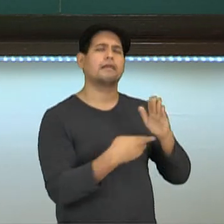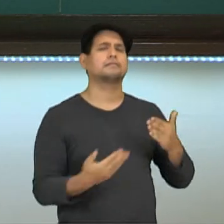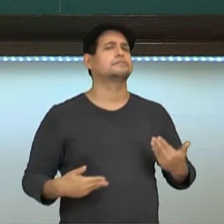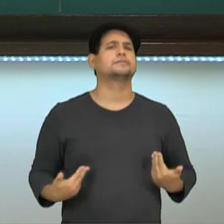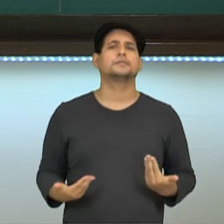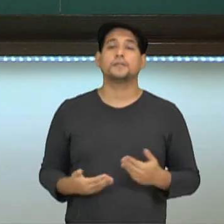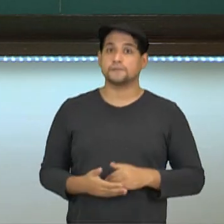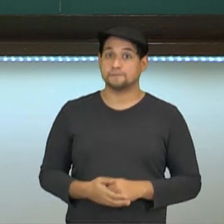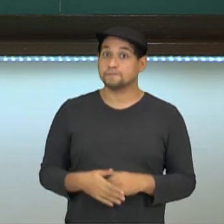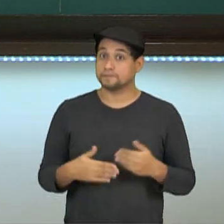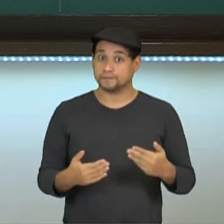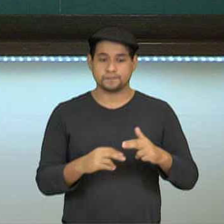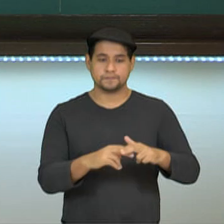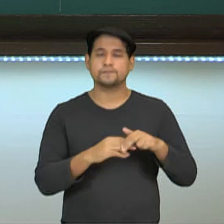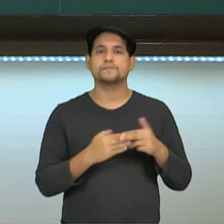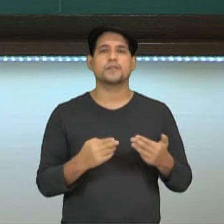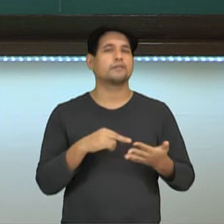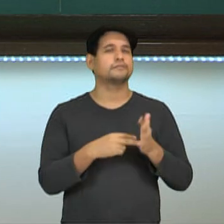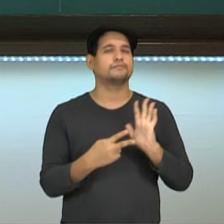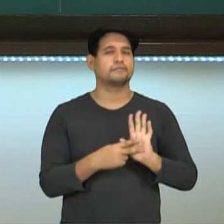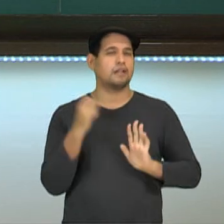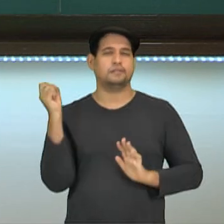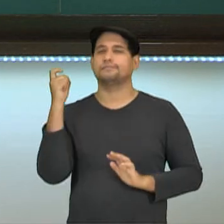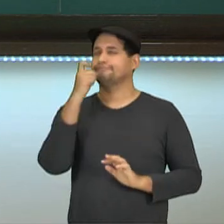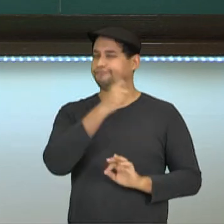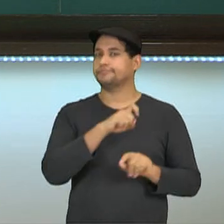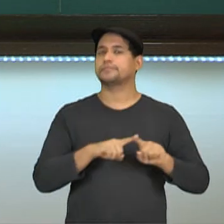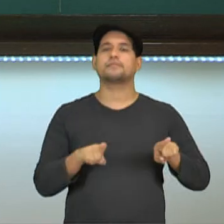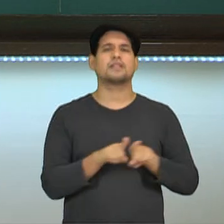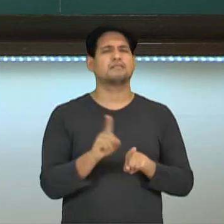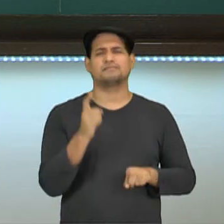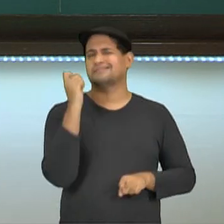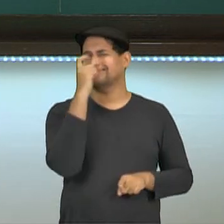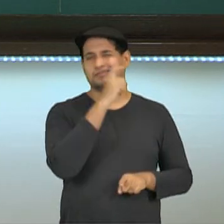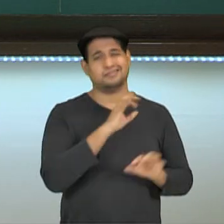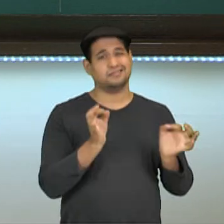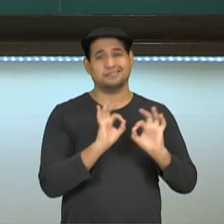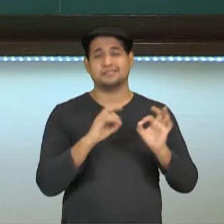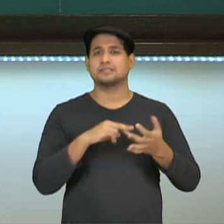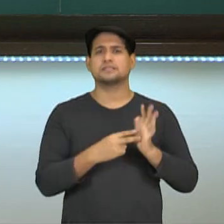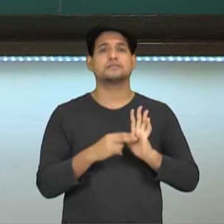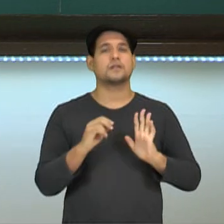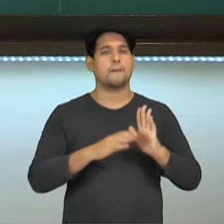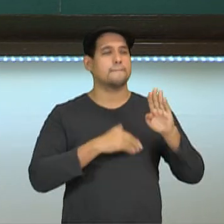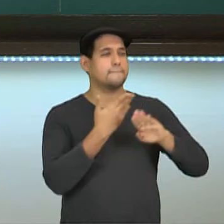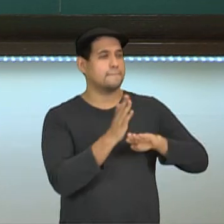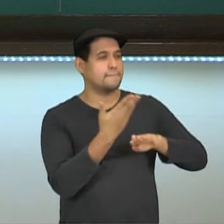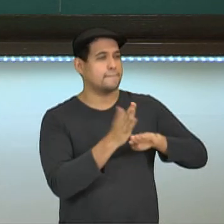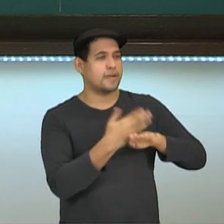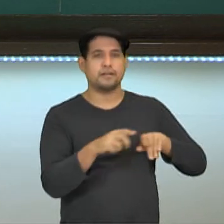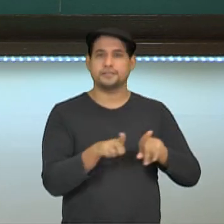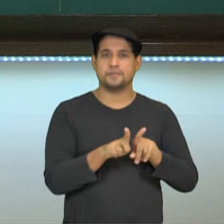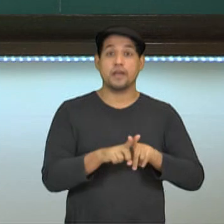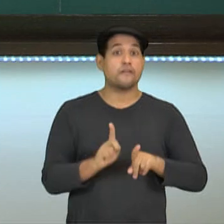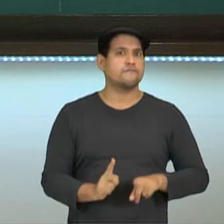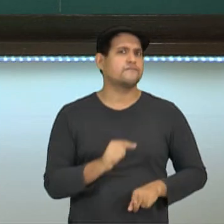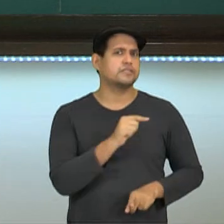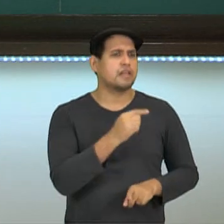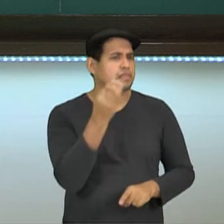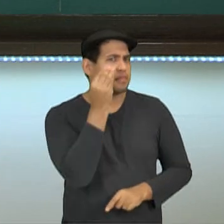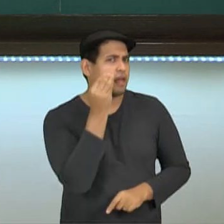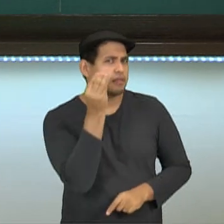então? Então, nesse caso, é um pouquinho mais complicado, mas também não é difícil não. É tudo questão de prática, tá? De